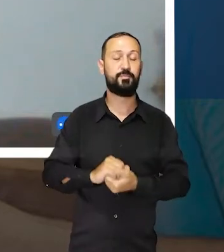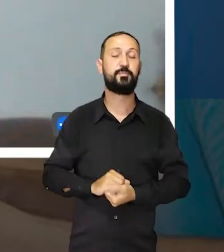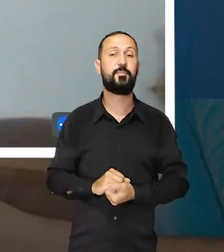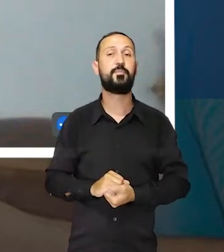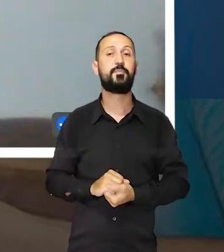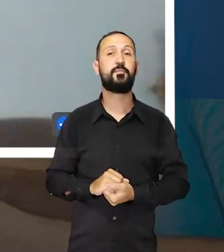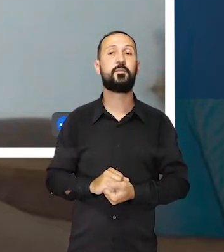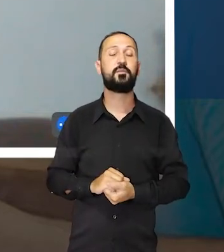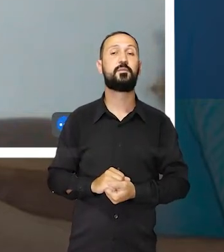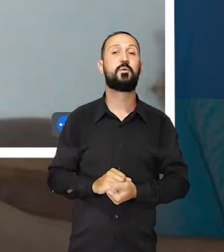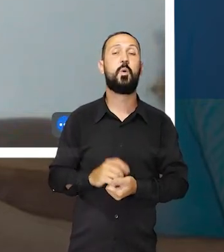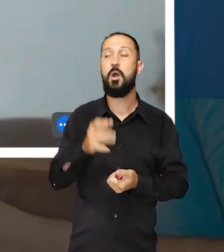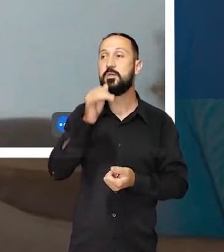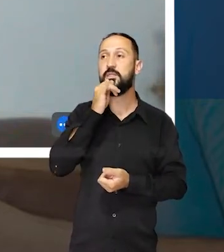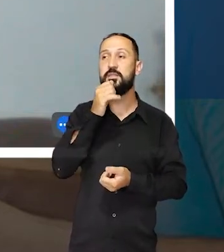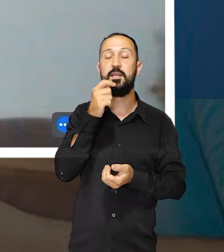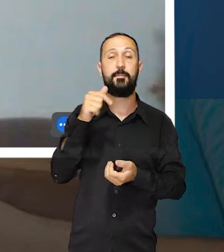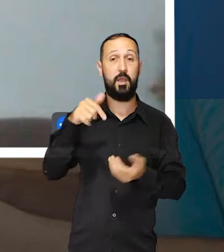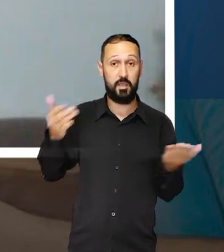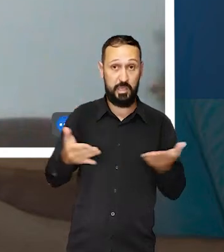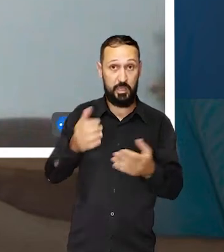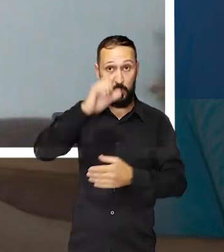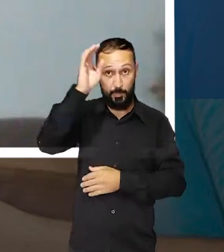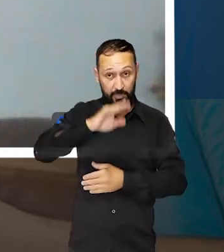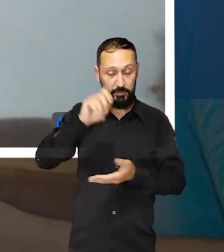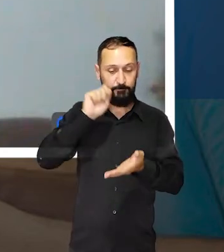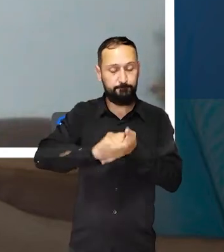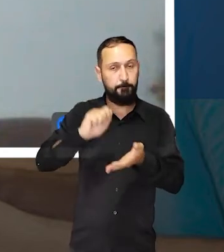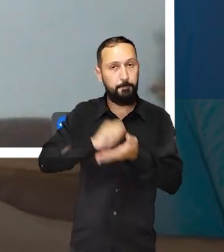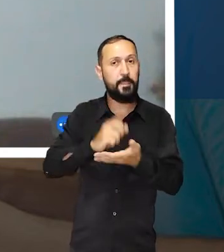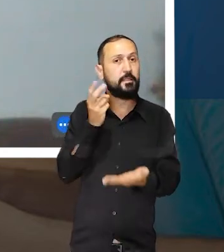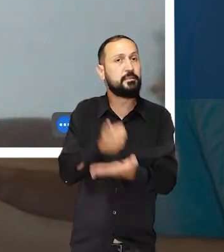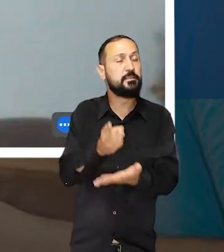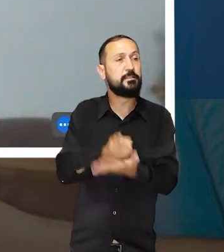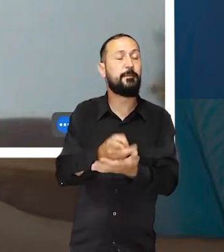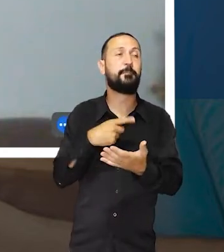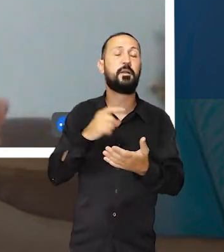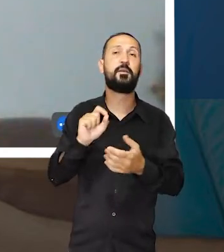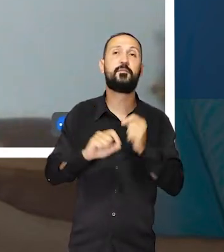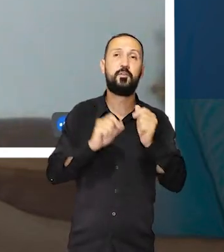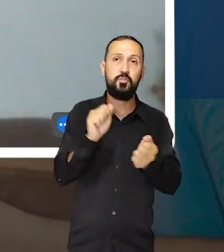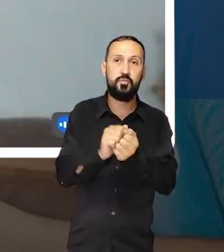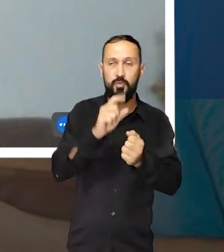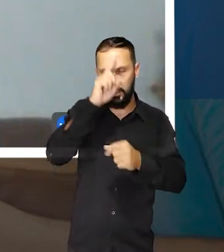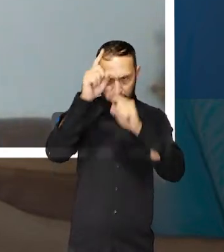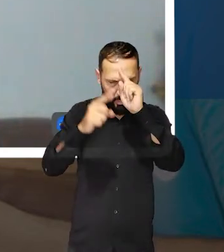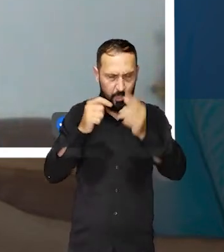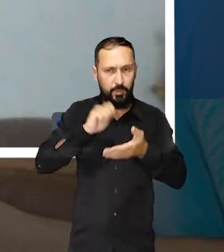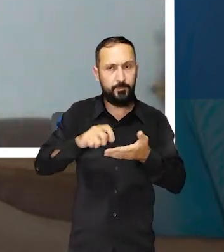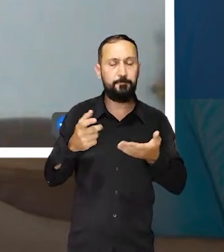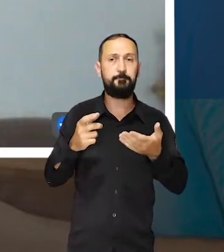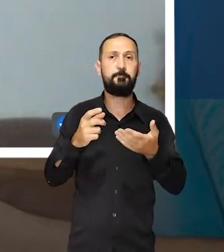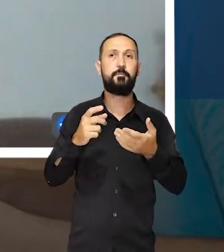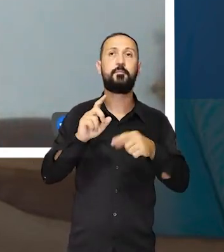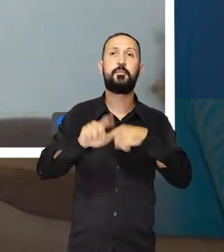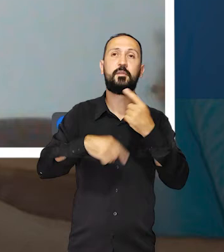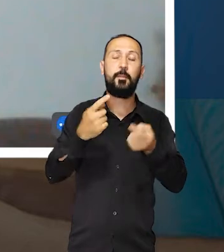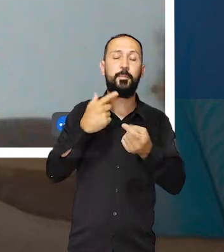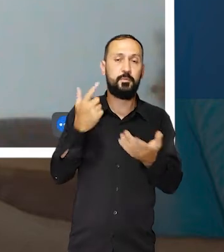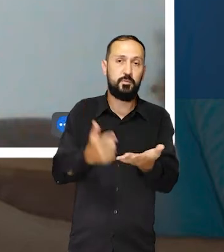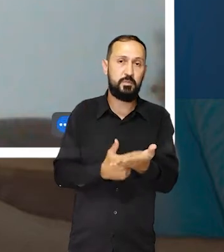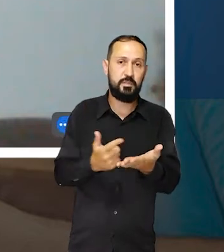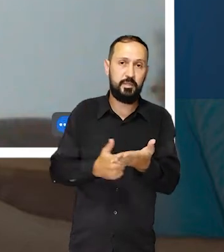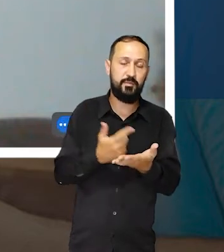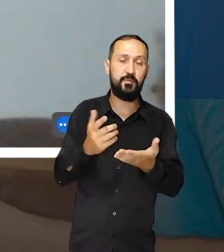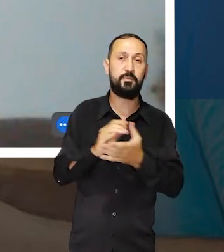realidade. O escritor, principalmente brasileiro, ele sempre foi tudo, ele foi o criador, depois